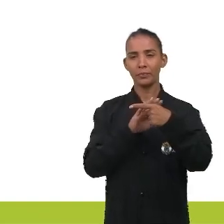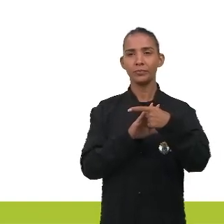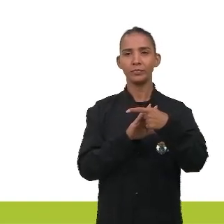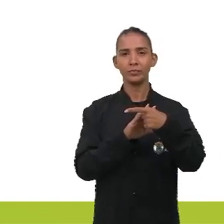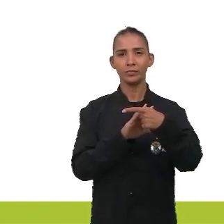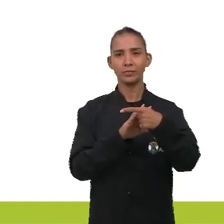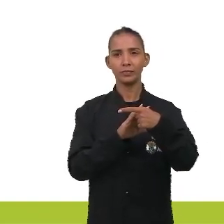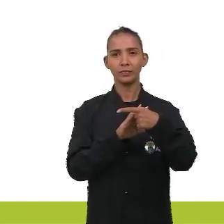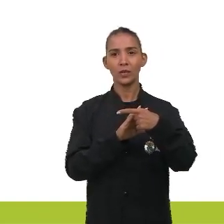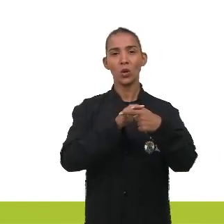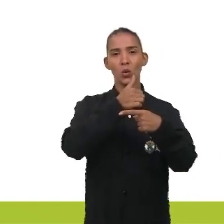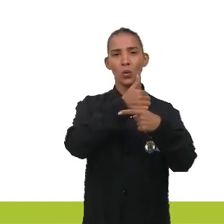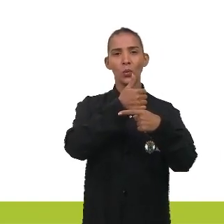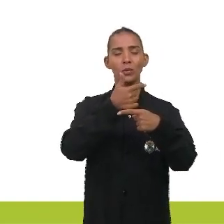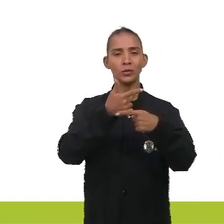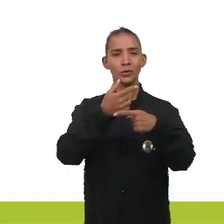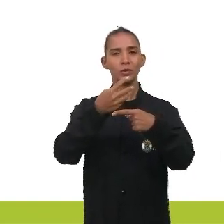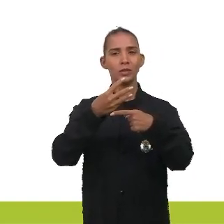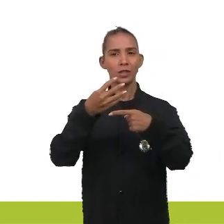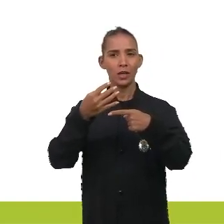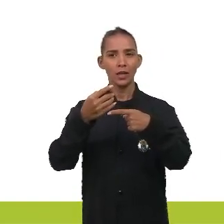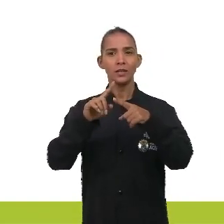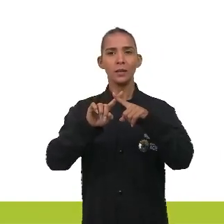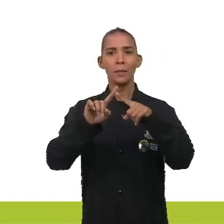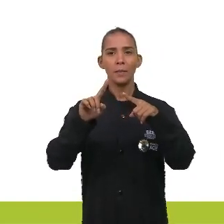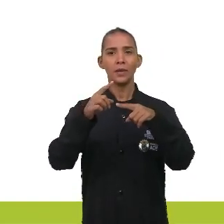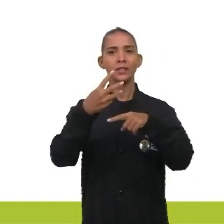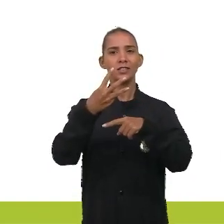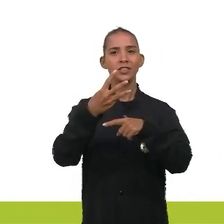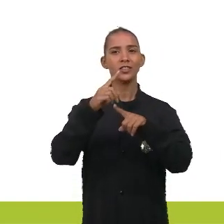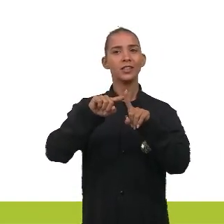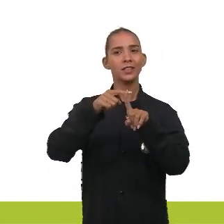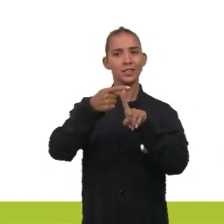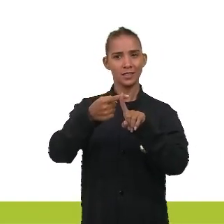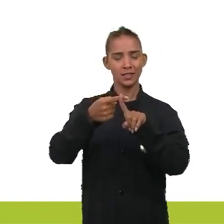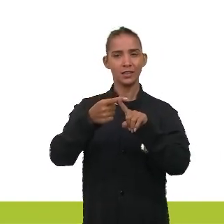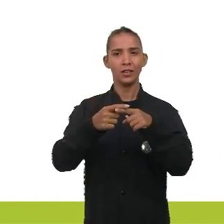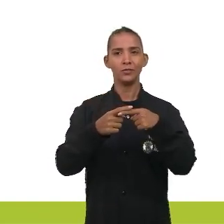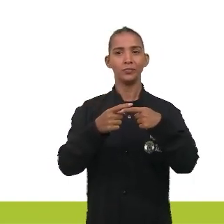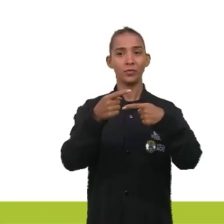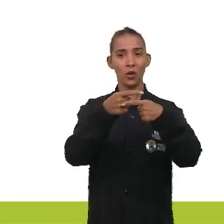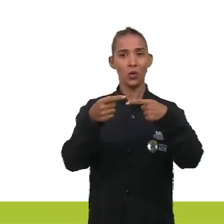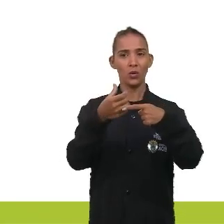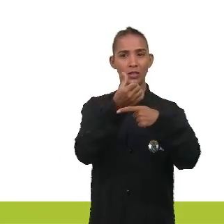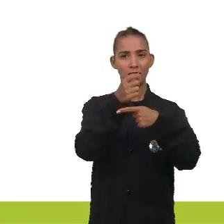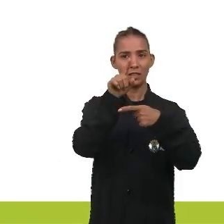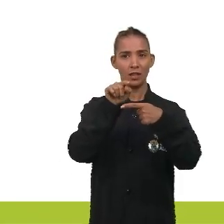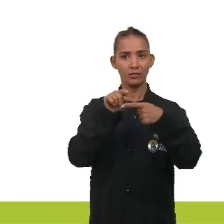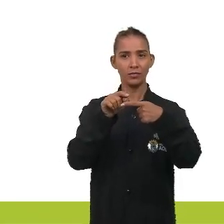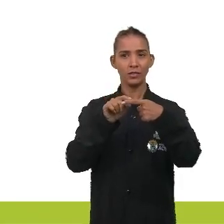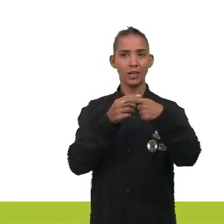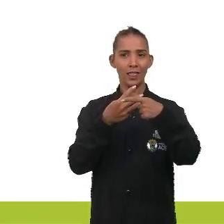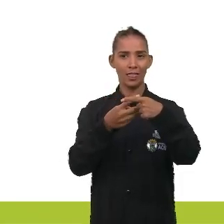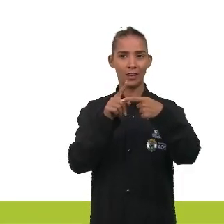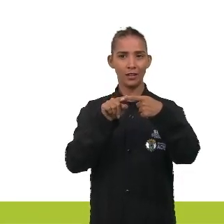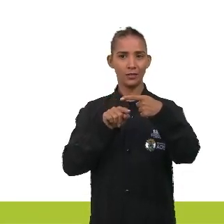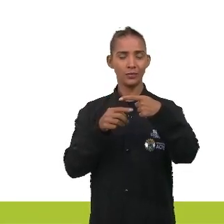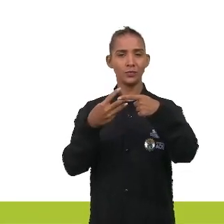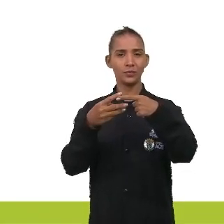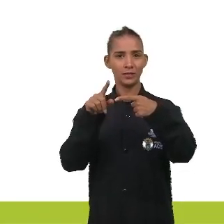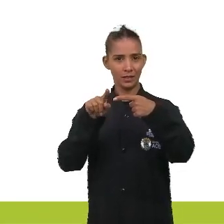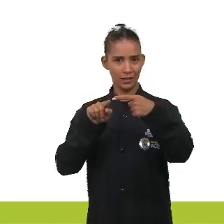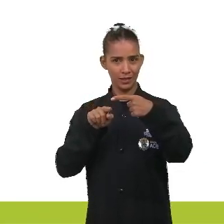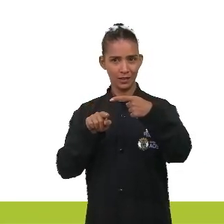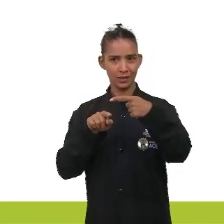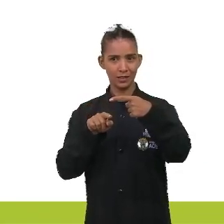1, 2, 3 barras e 3 sinais de mais. Então, tenho 3 aqui, dividido para 3 aqui. Vamos